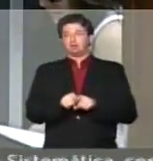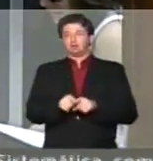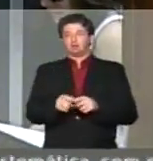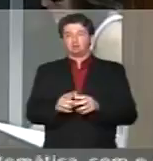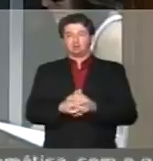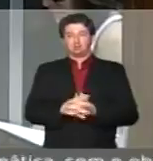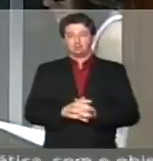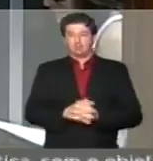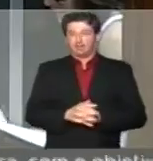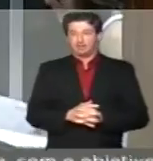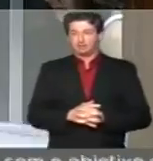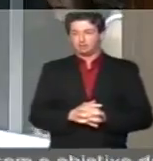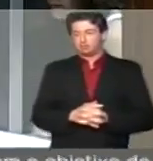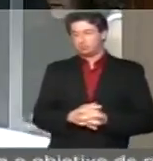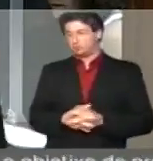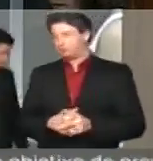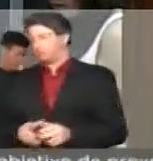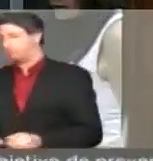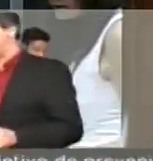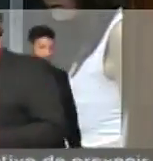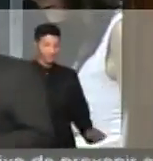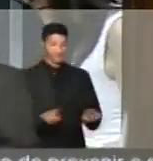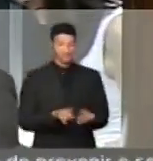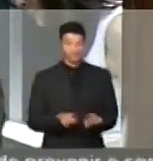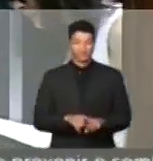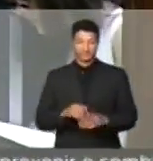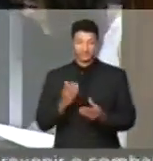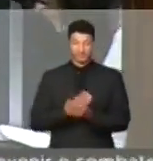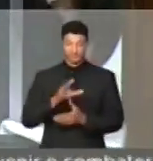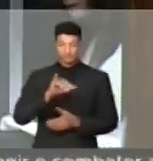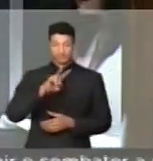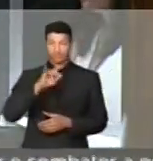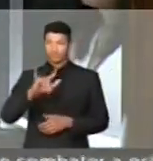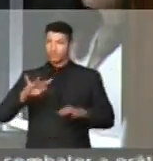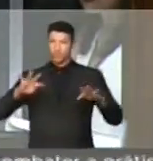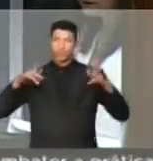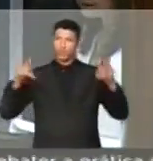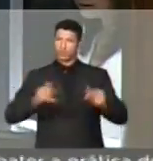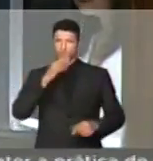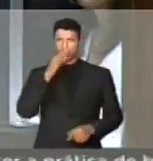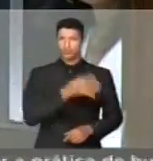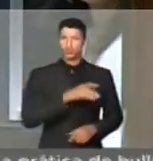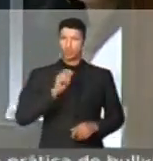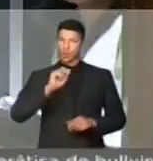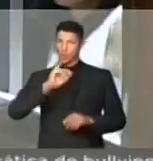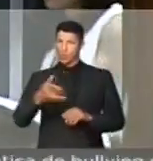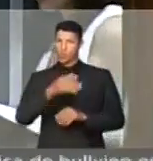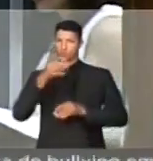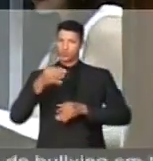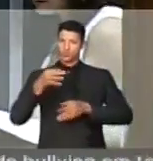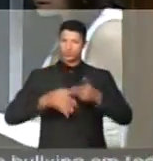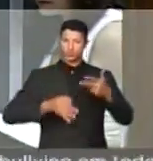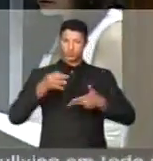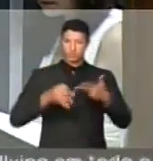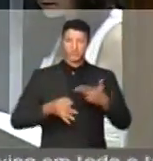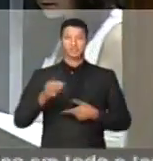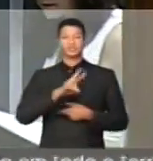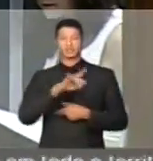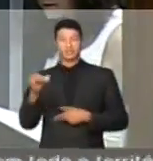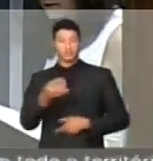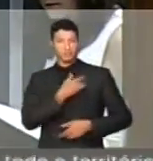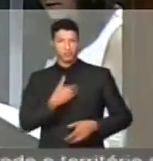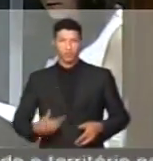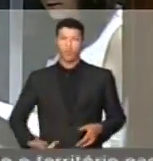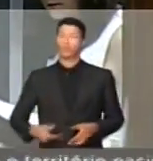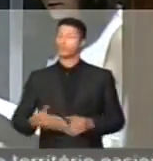mandamento constitucional e o previsto no Código de Processo Civil de que todos os julgamentos dos órgãos do Poder Judiciário serão